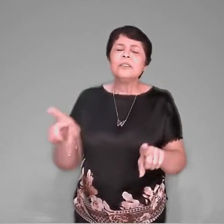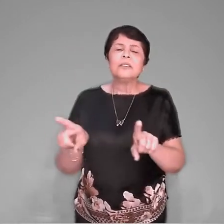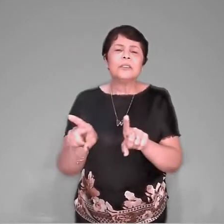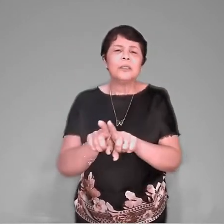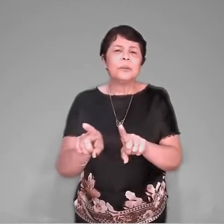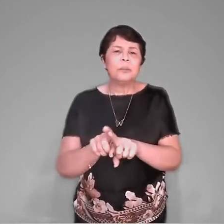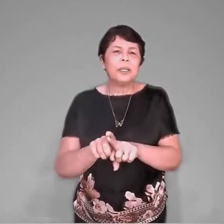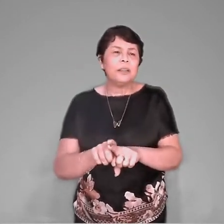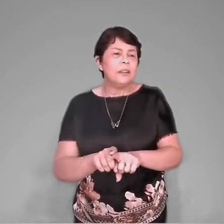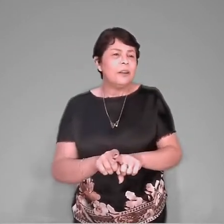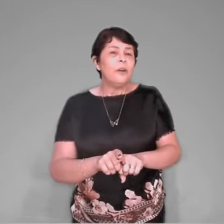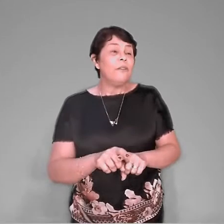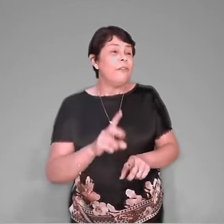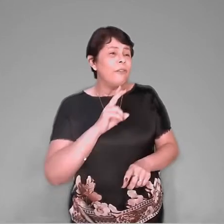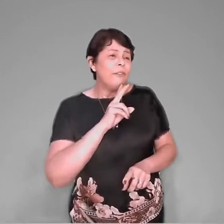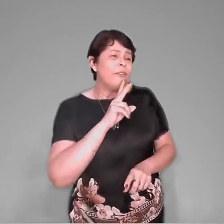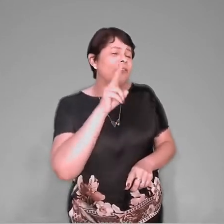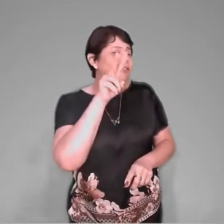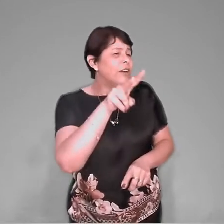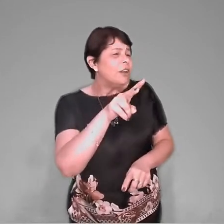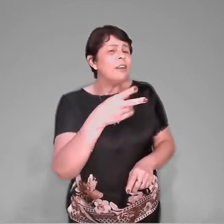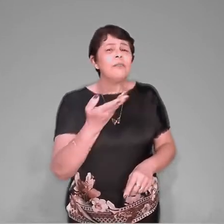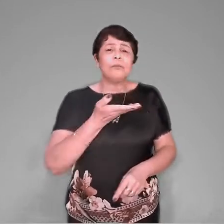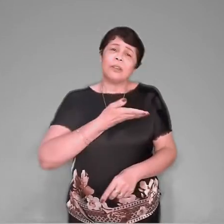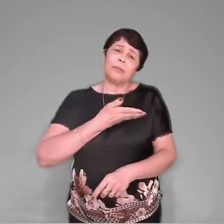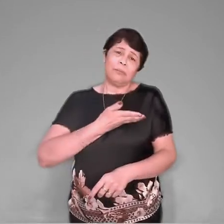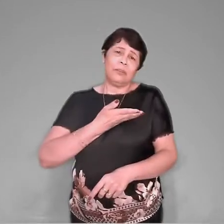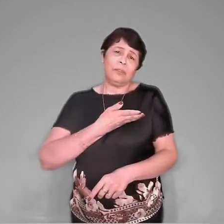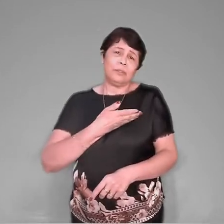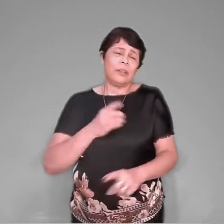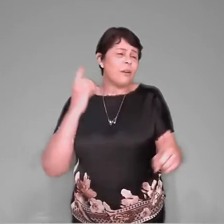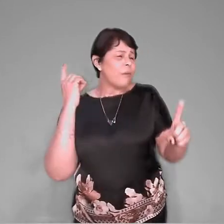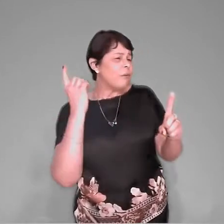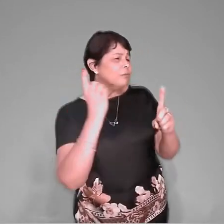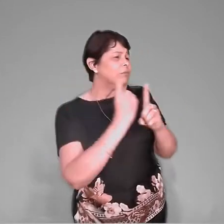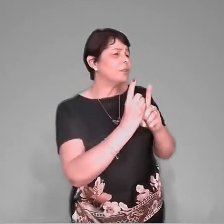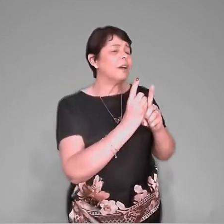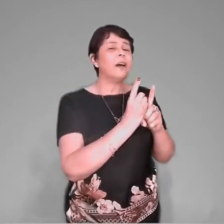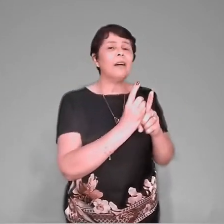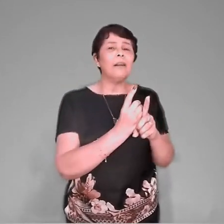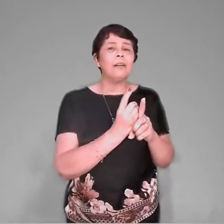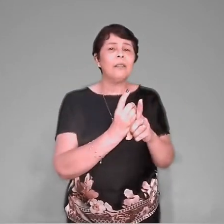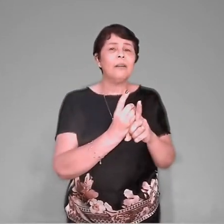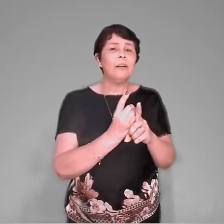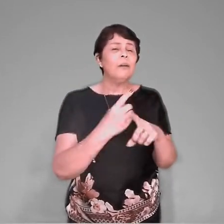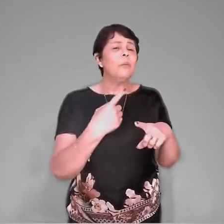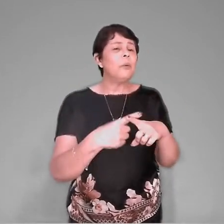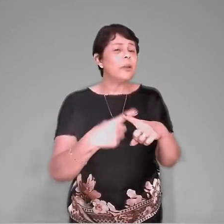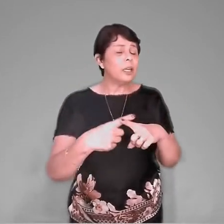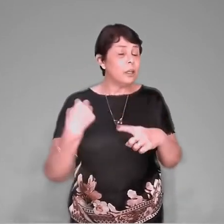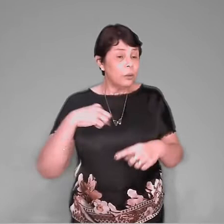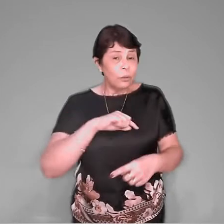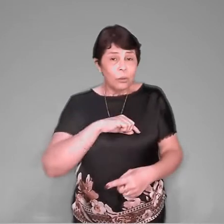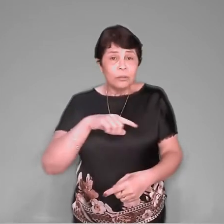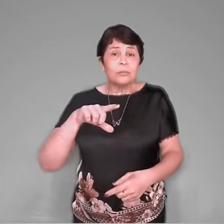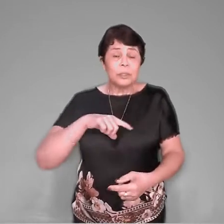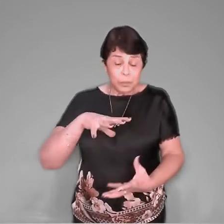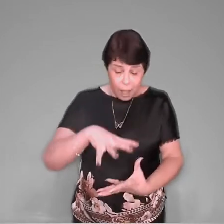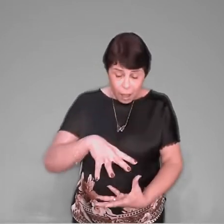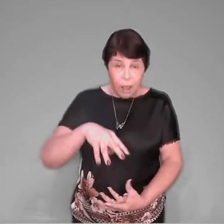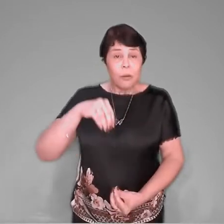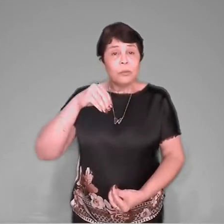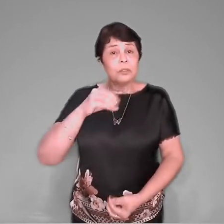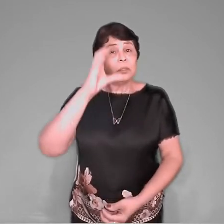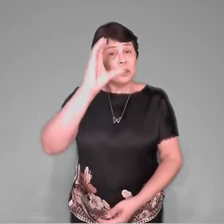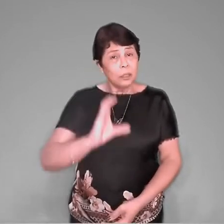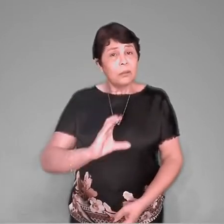madeira, banco, piano, sabe? Isso é nossa alma católica, porque os católicos vão à